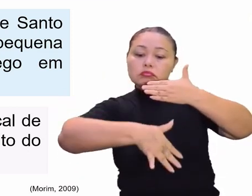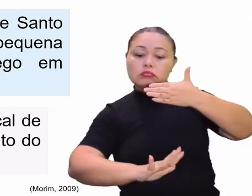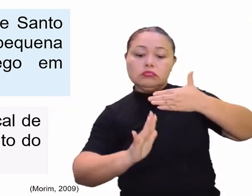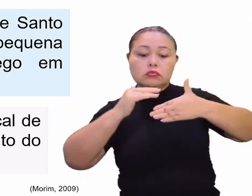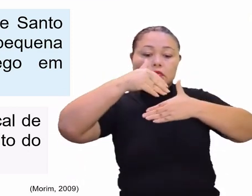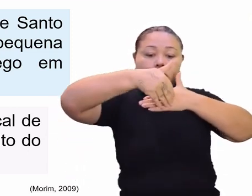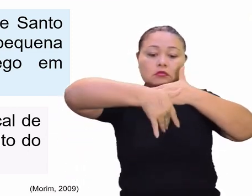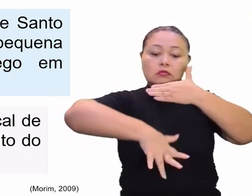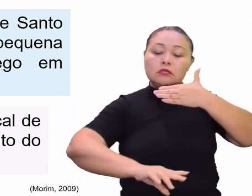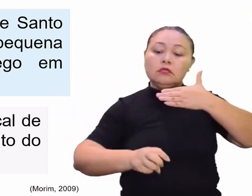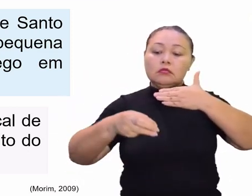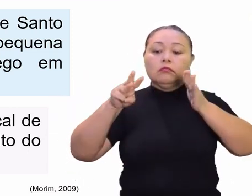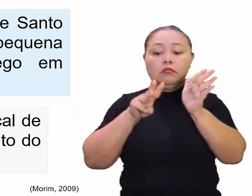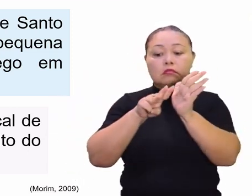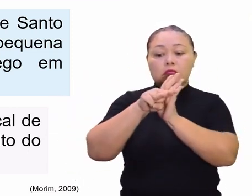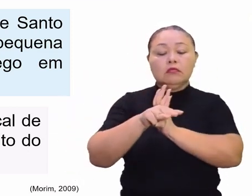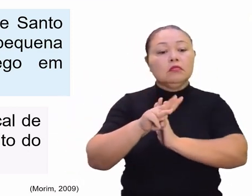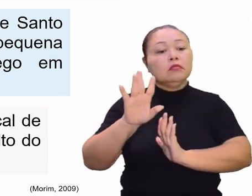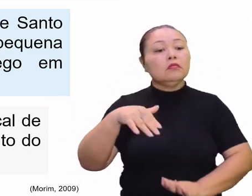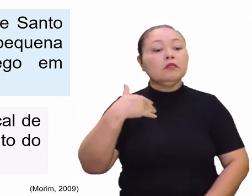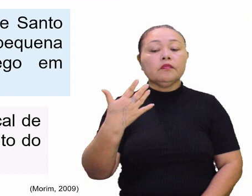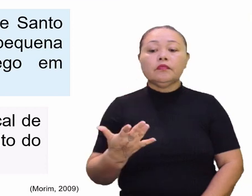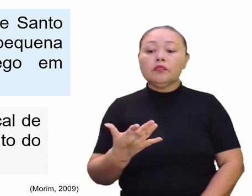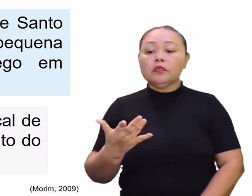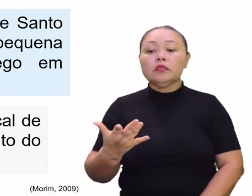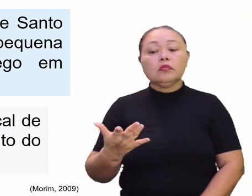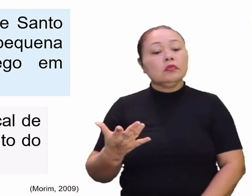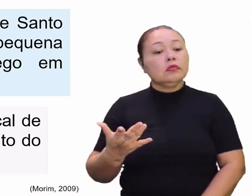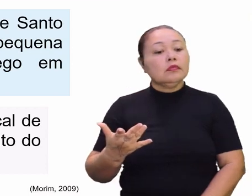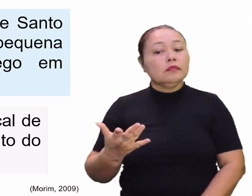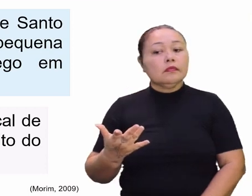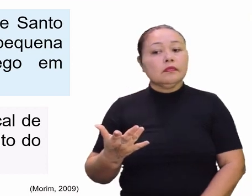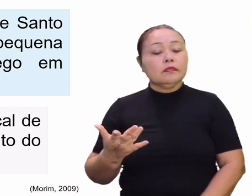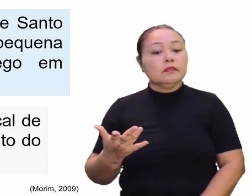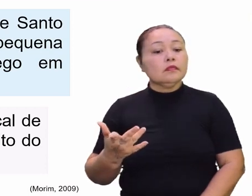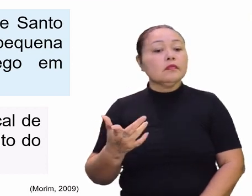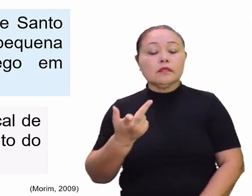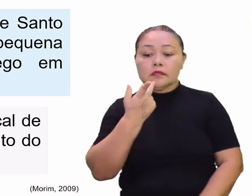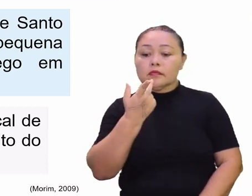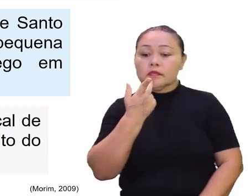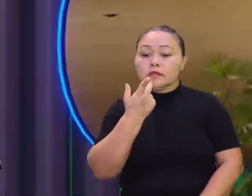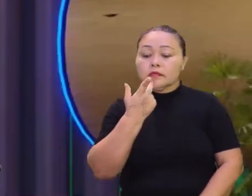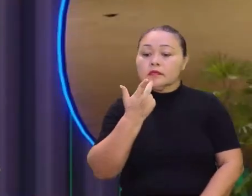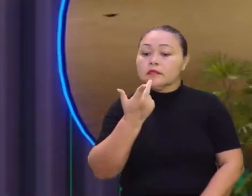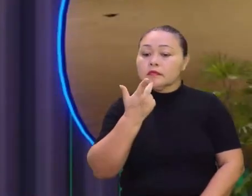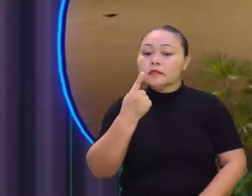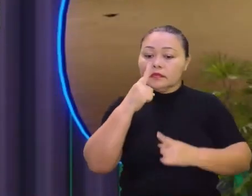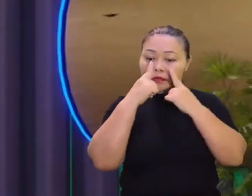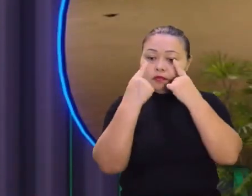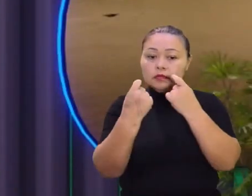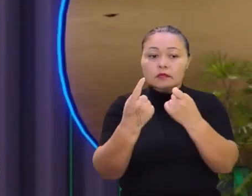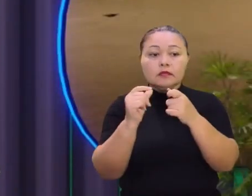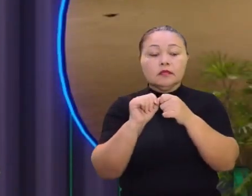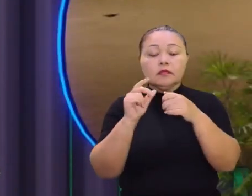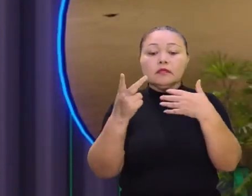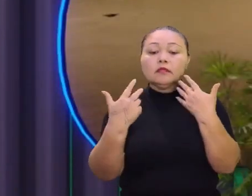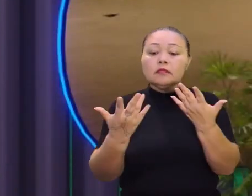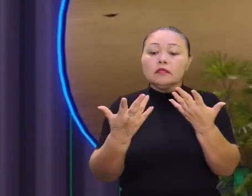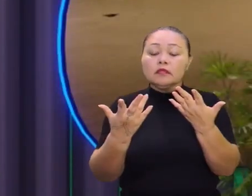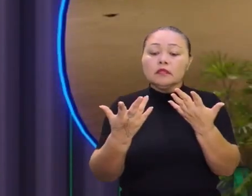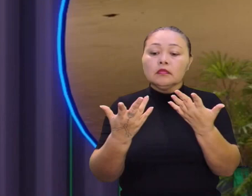né? A maior cachoeira do Rio Madeira. Aí, né, Rogério, olha só. Eu vou falar uma coisa interessante para você.